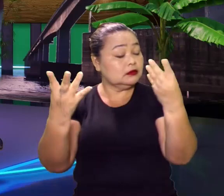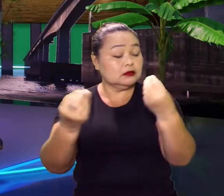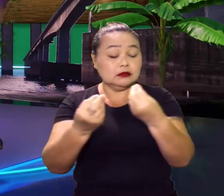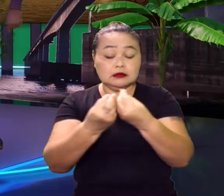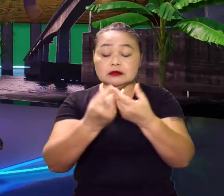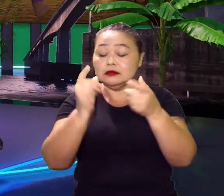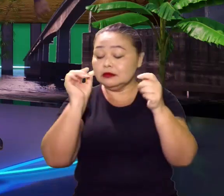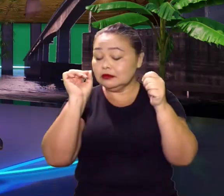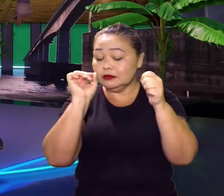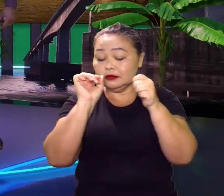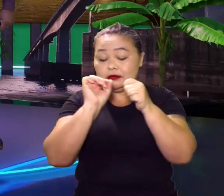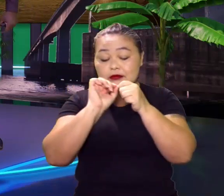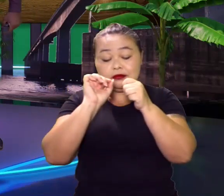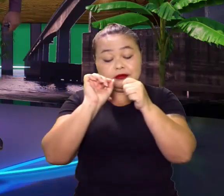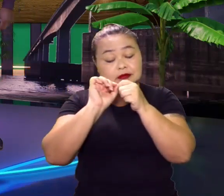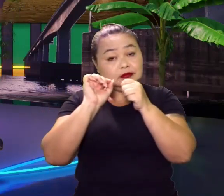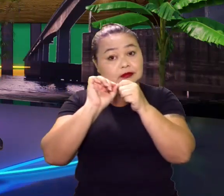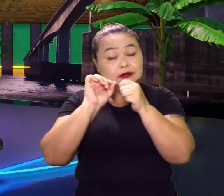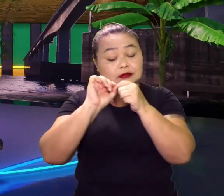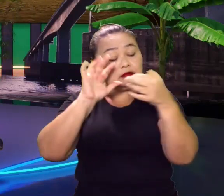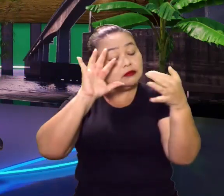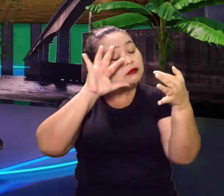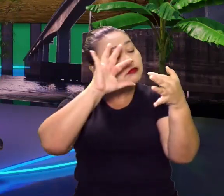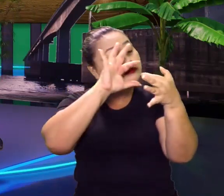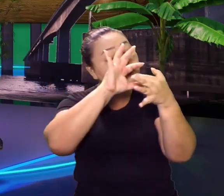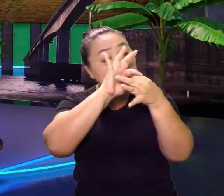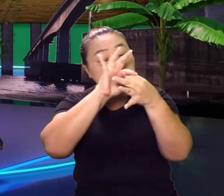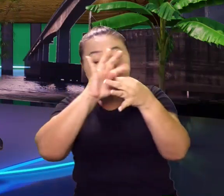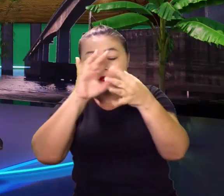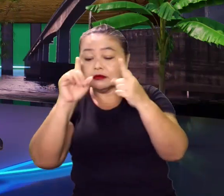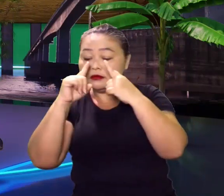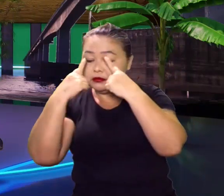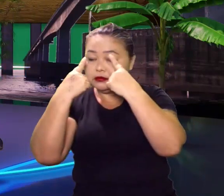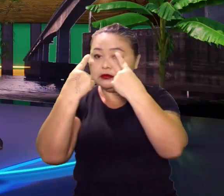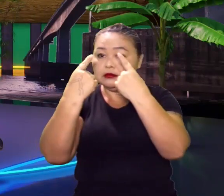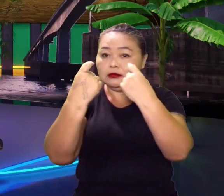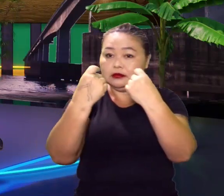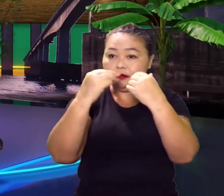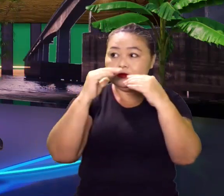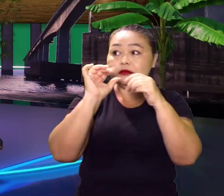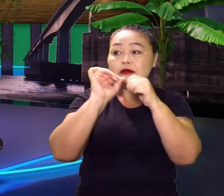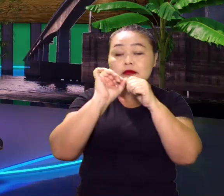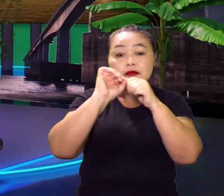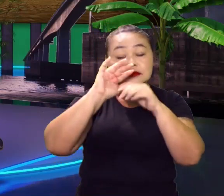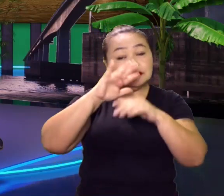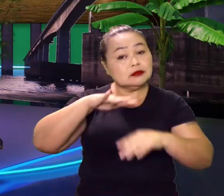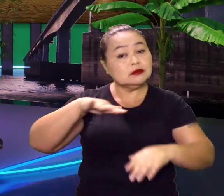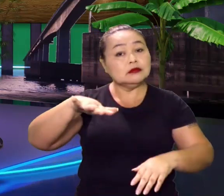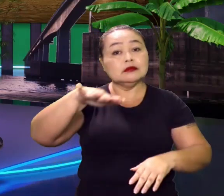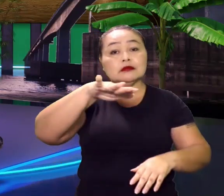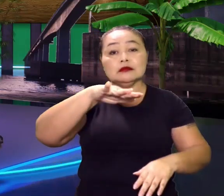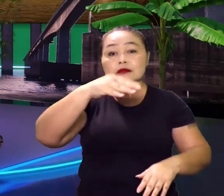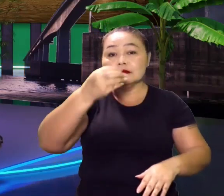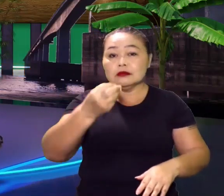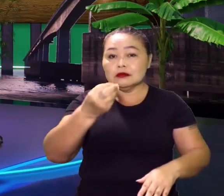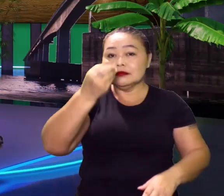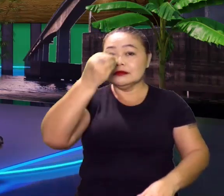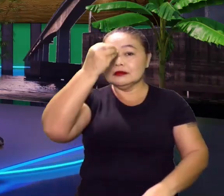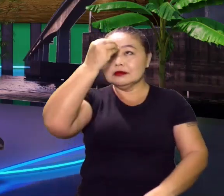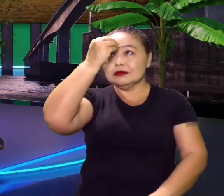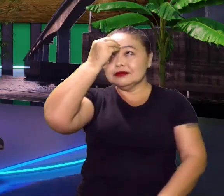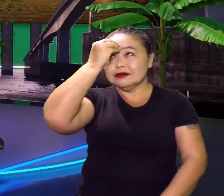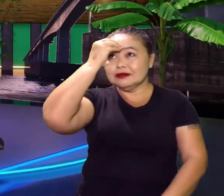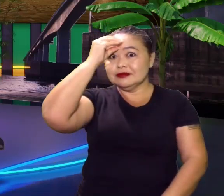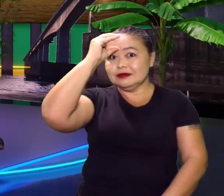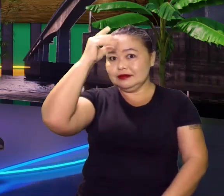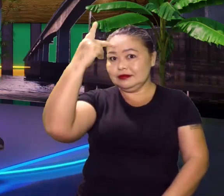Todas fazem um contexto interessante, que é a plataforma do seu conhecimento para o seu futuro. Mas